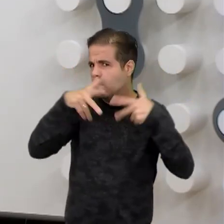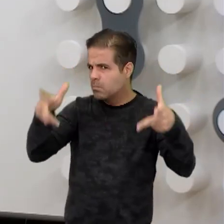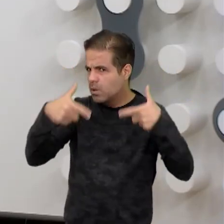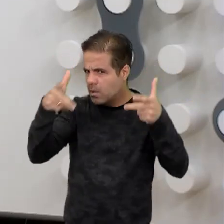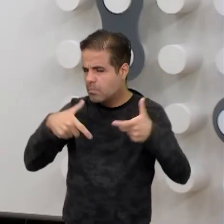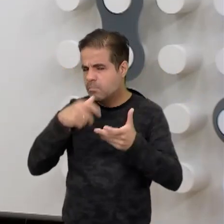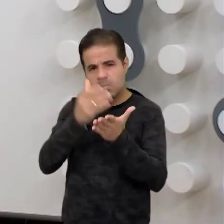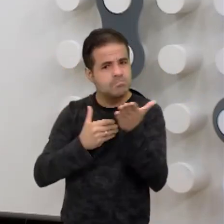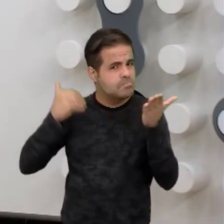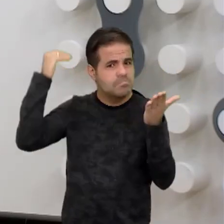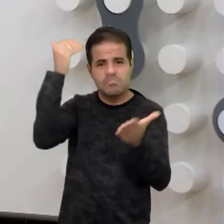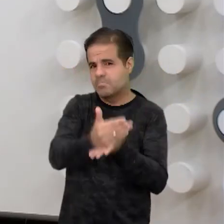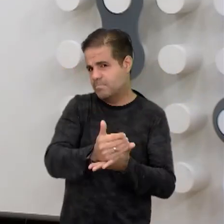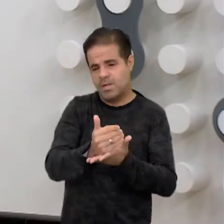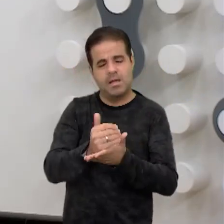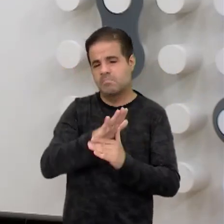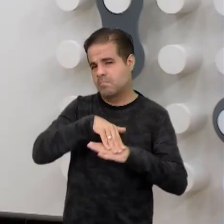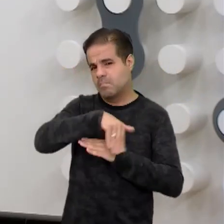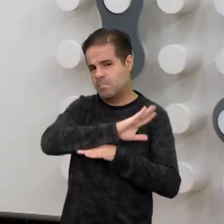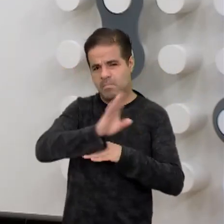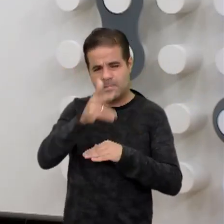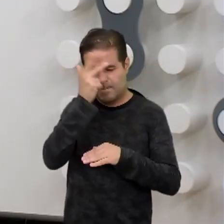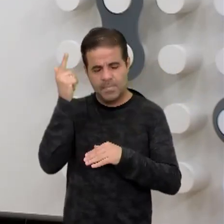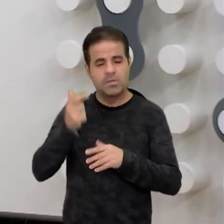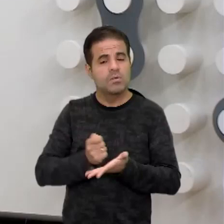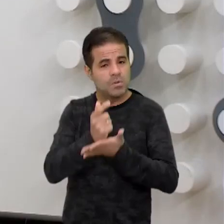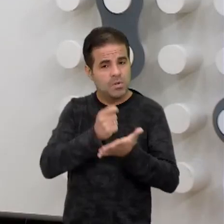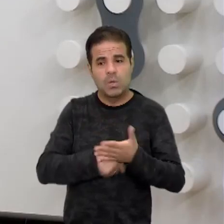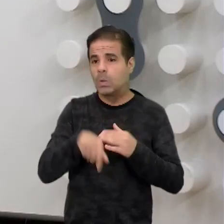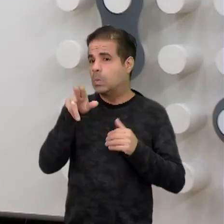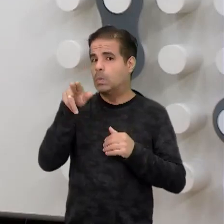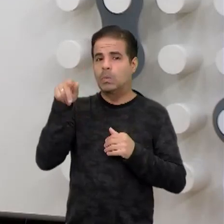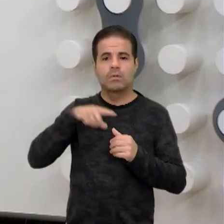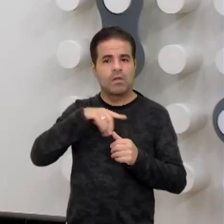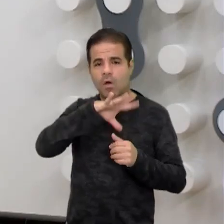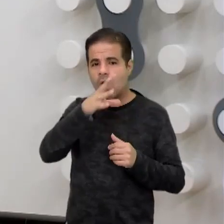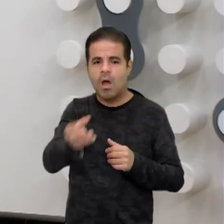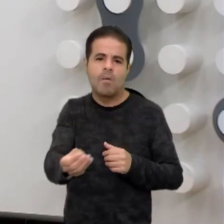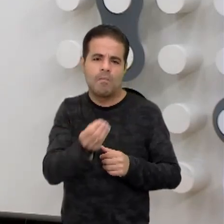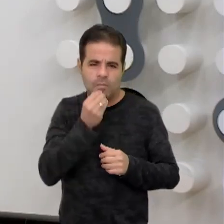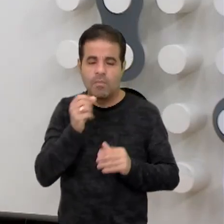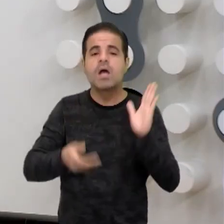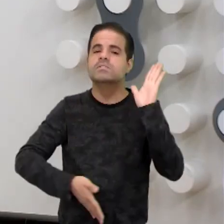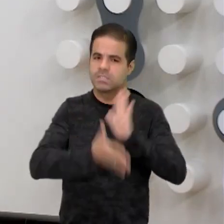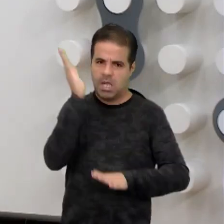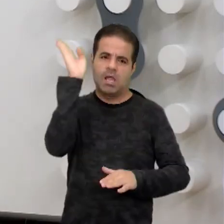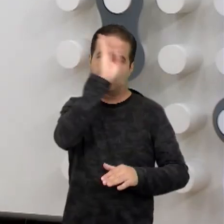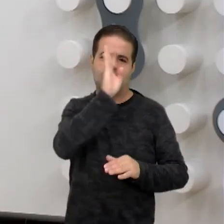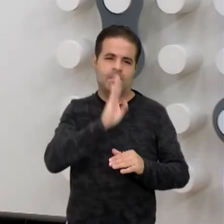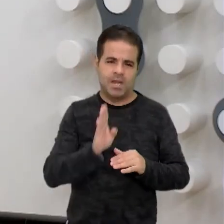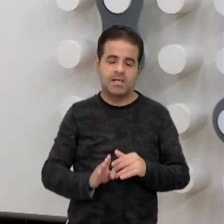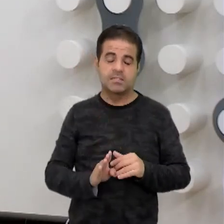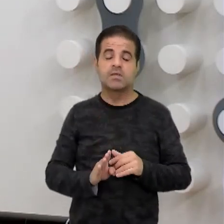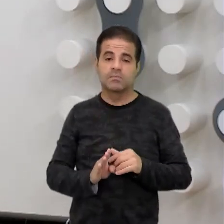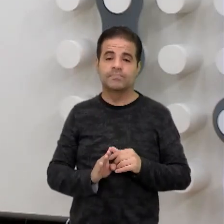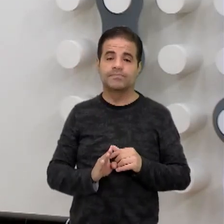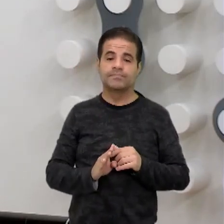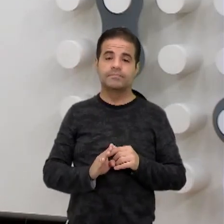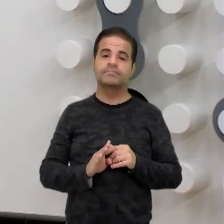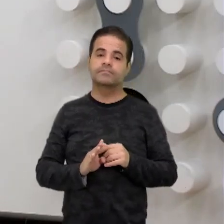quantidade maior do que quem não está aqui e que nunca teve oportunidade de sair do Brasil.